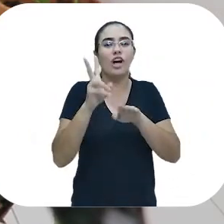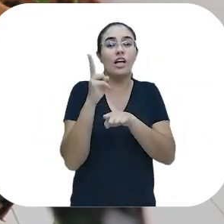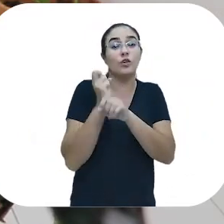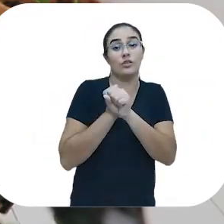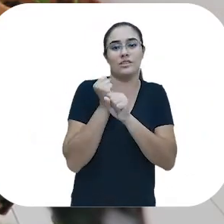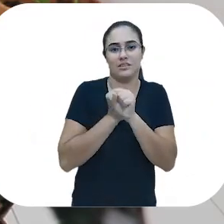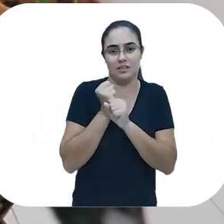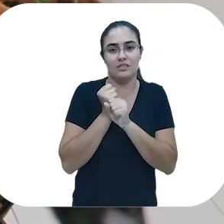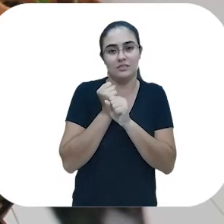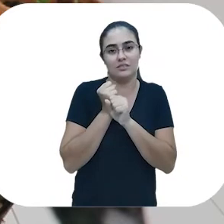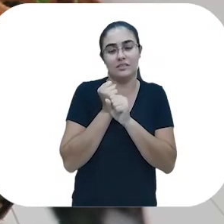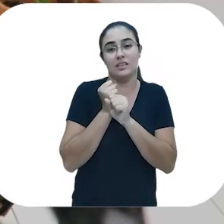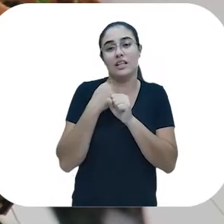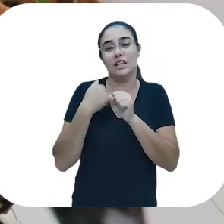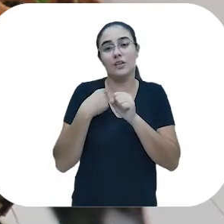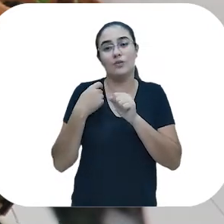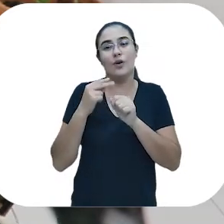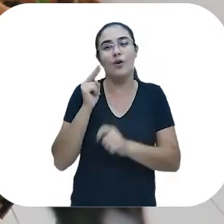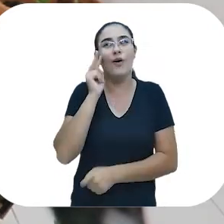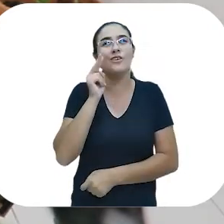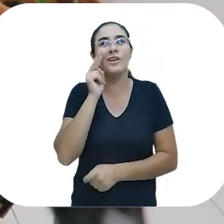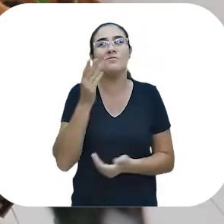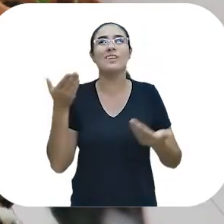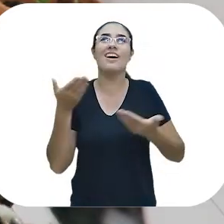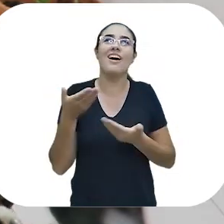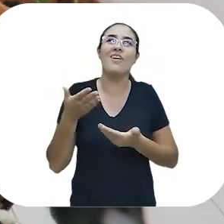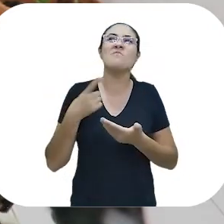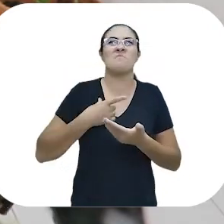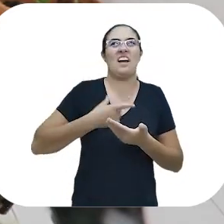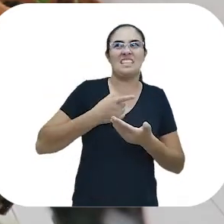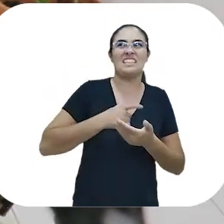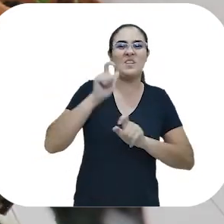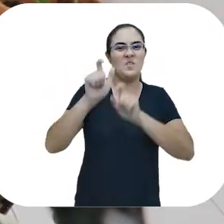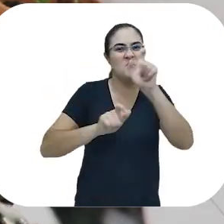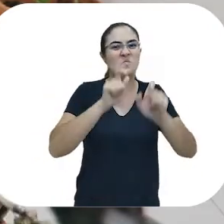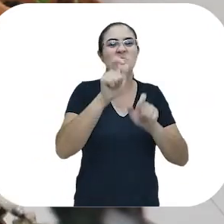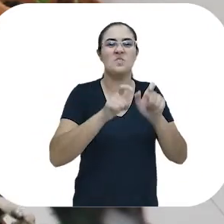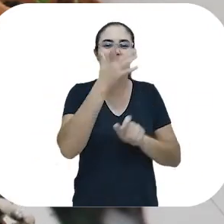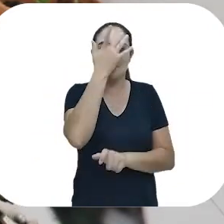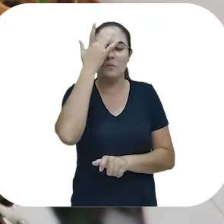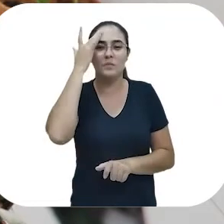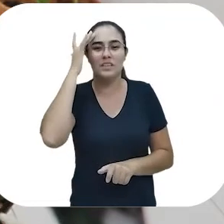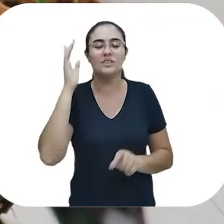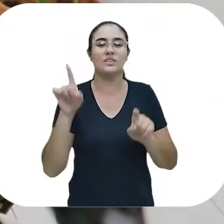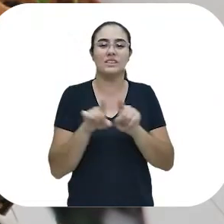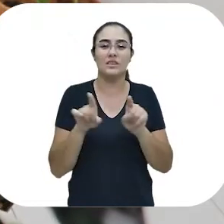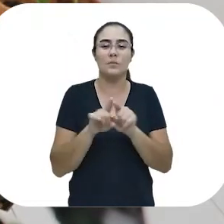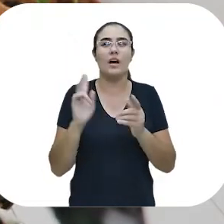isso, sim, foi o que eu consegui lembrar, né, agora nesse momento. Mas tem muitas nuances desses mais de